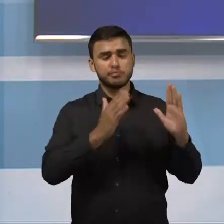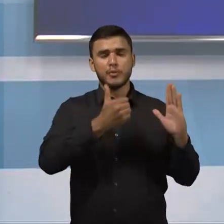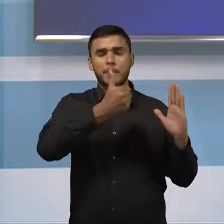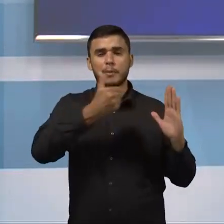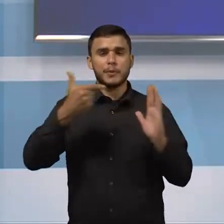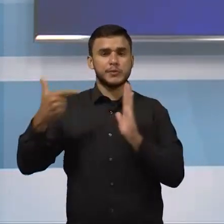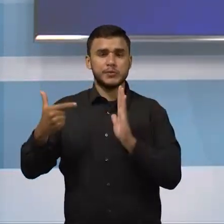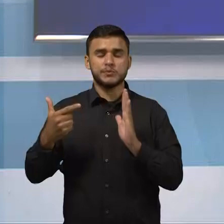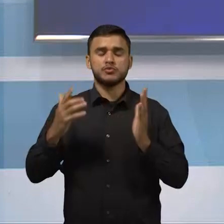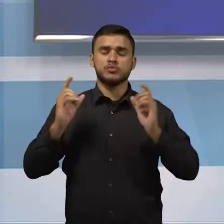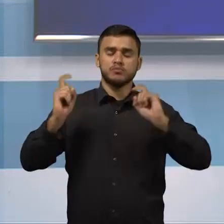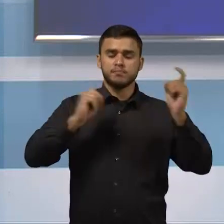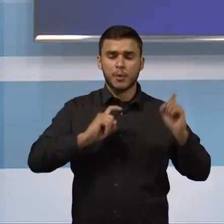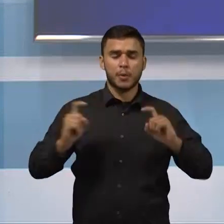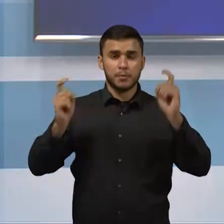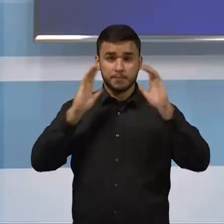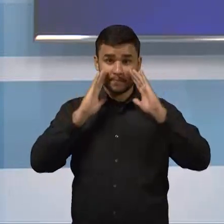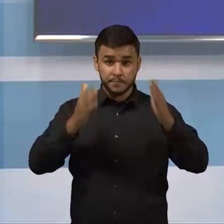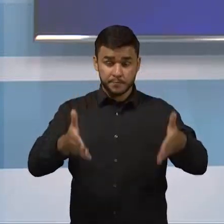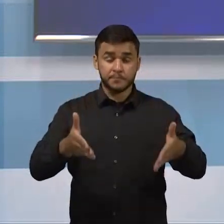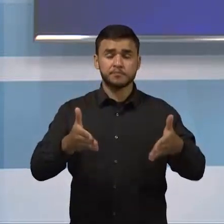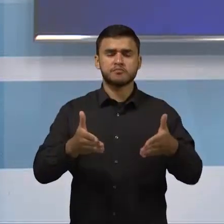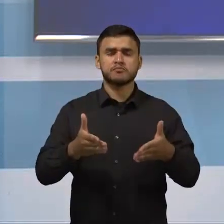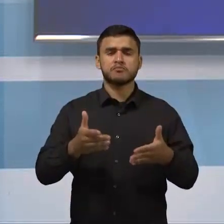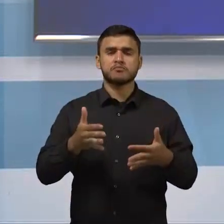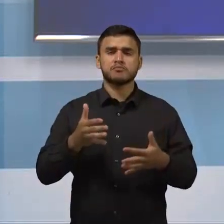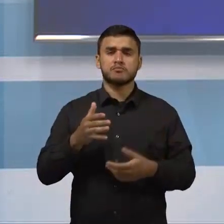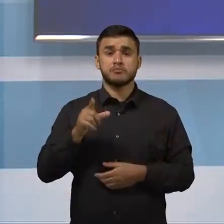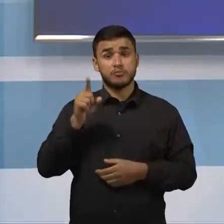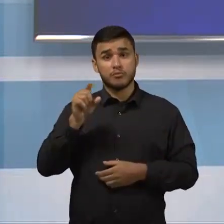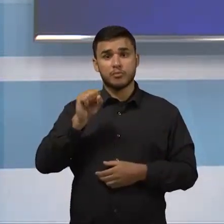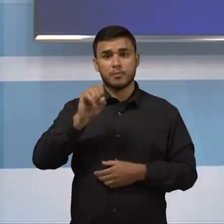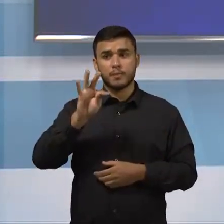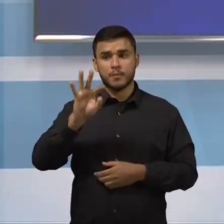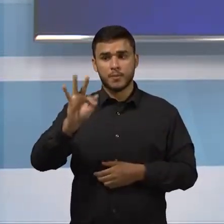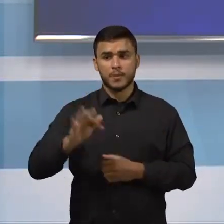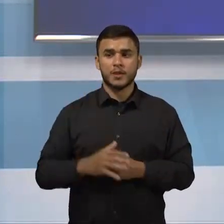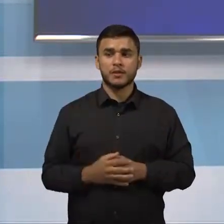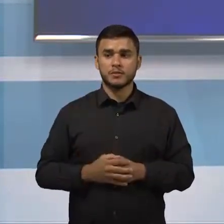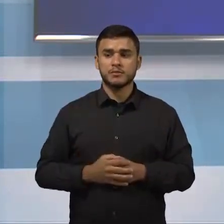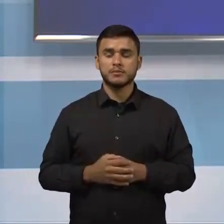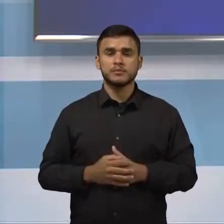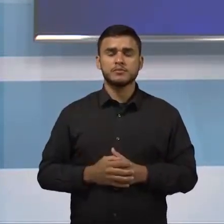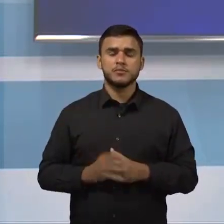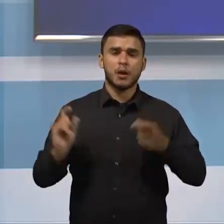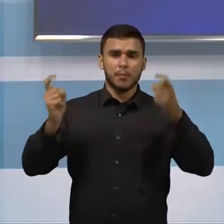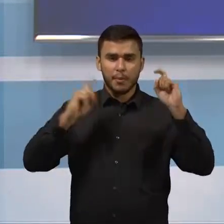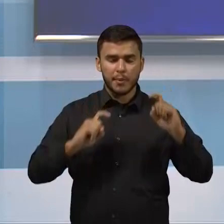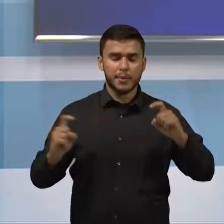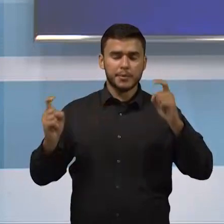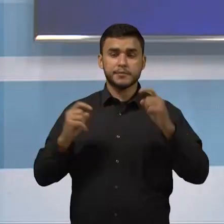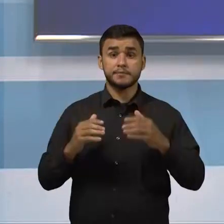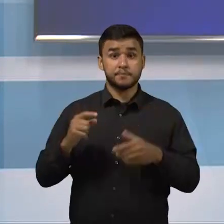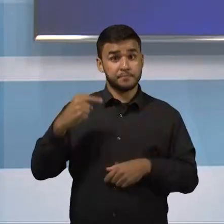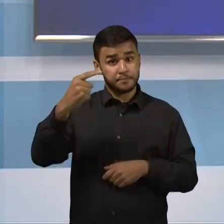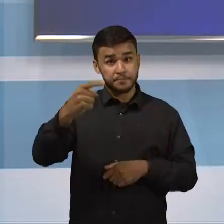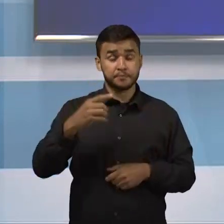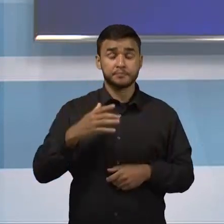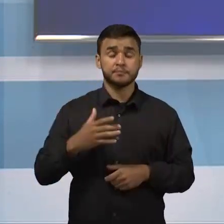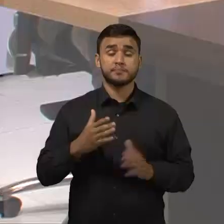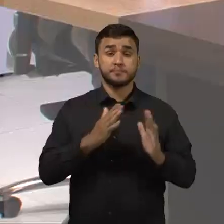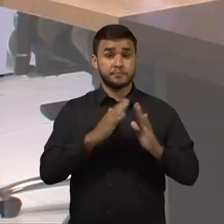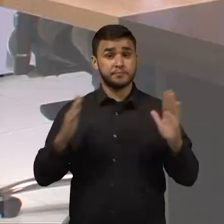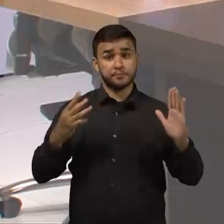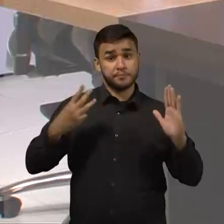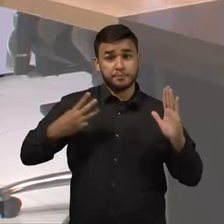mérito dos recursos apreciados pelo tribunal. Filigranas. E filigranas também. No próximo